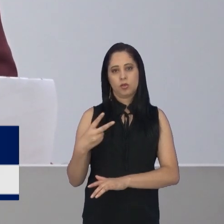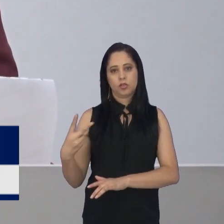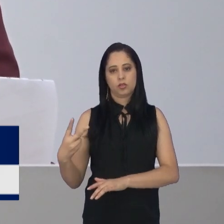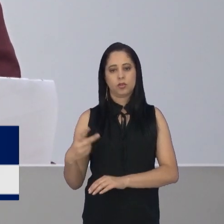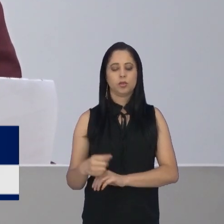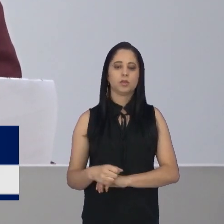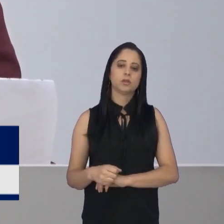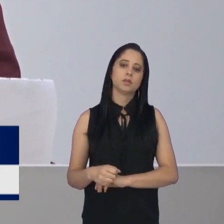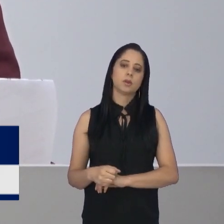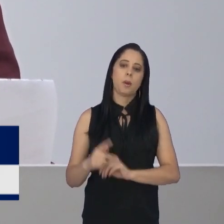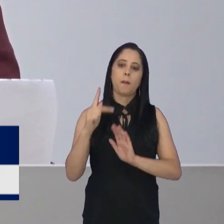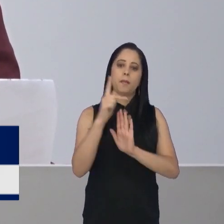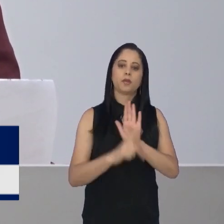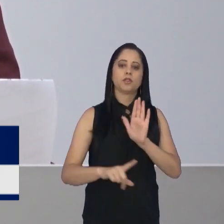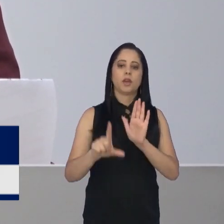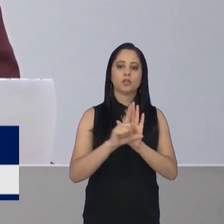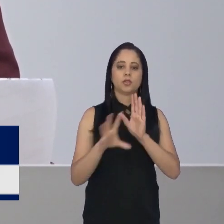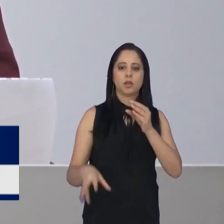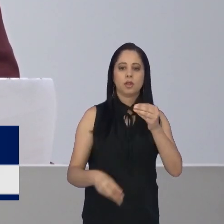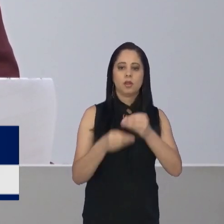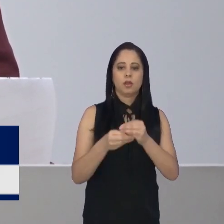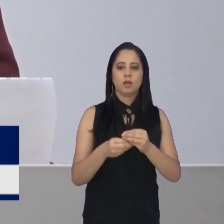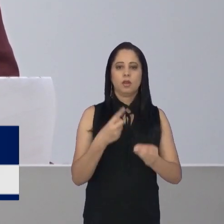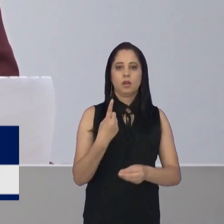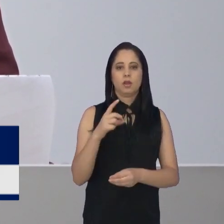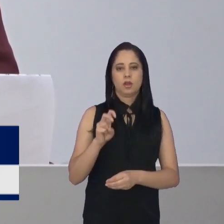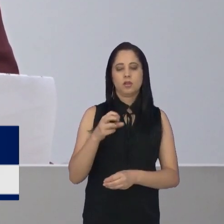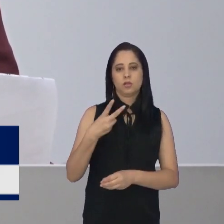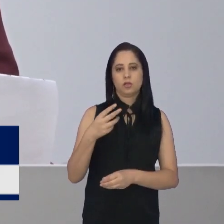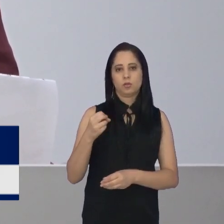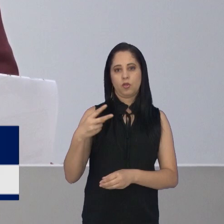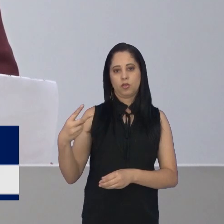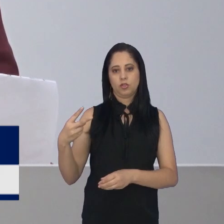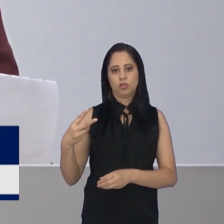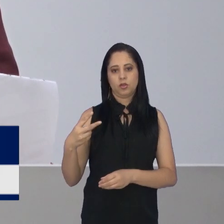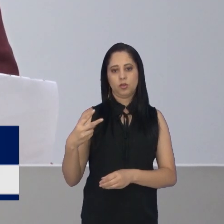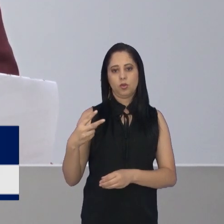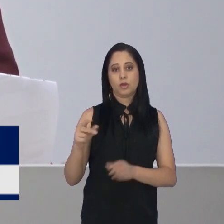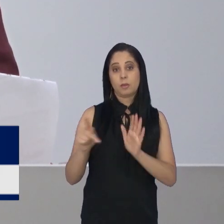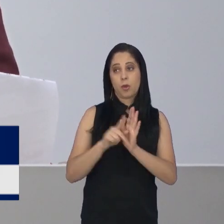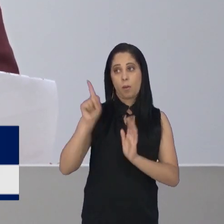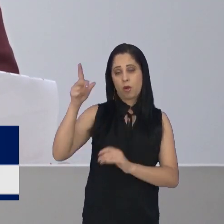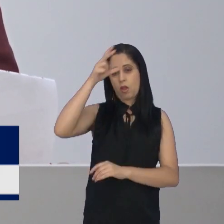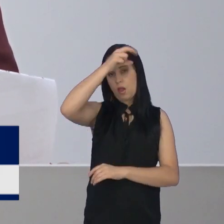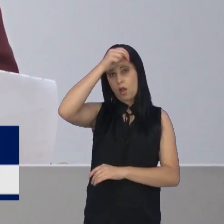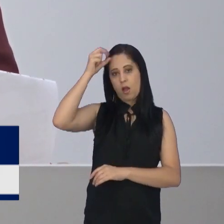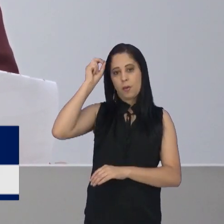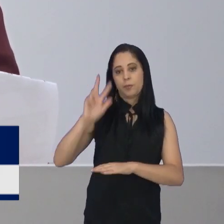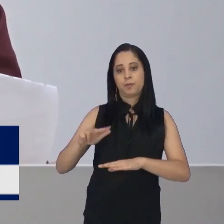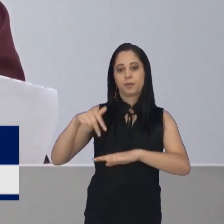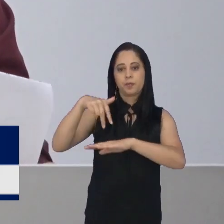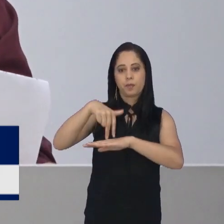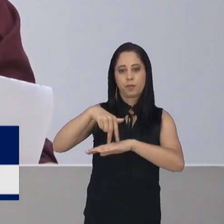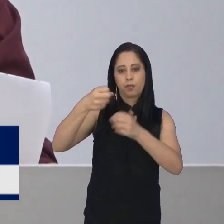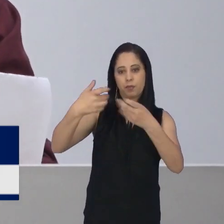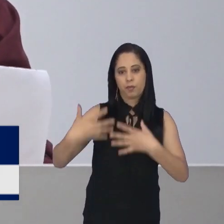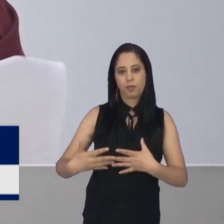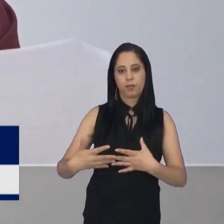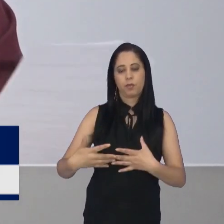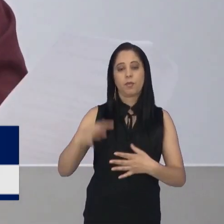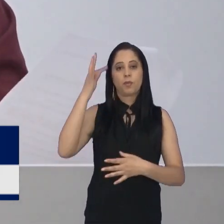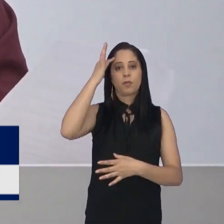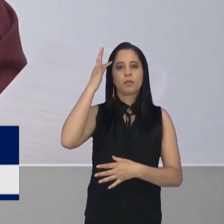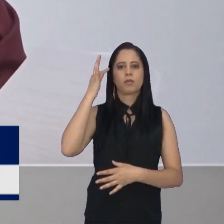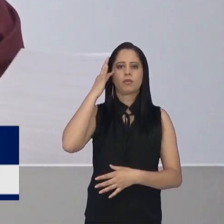11125/2022. Projeto de Lei Complementar 15/2022, de autoria do Poder Executivo, escrito para falar no processo, o vereador